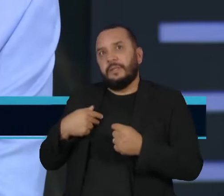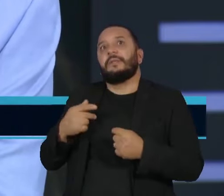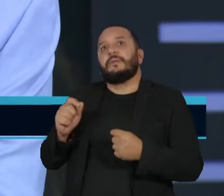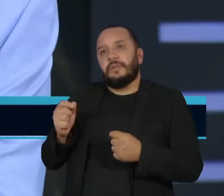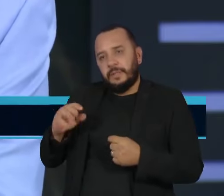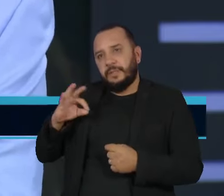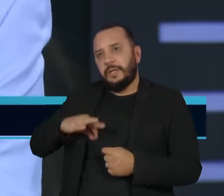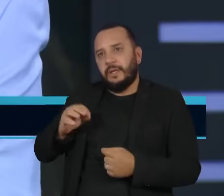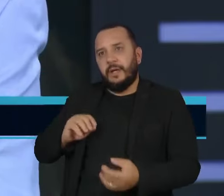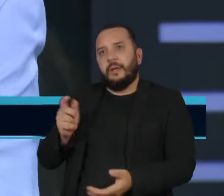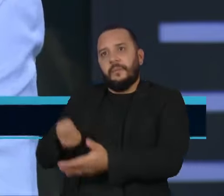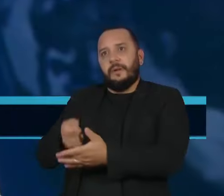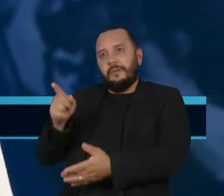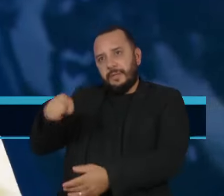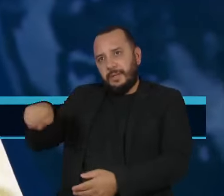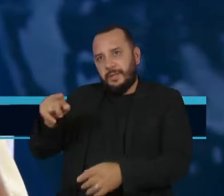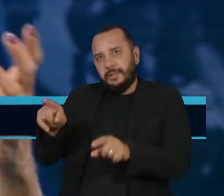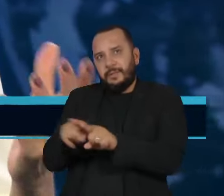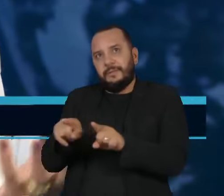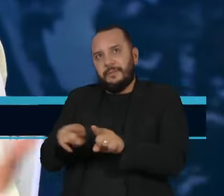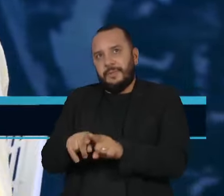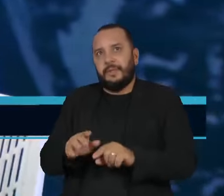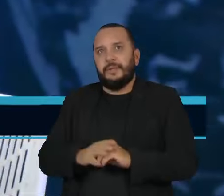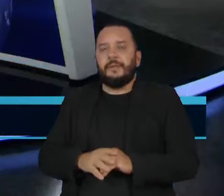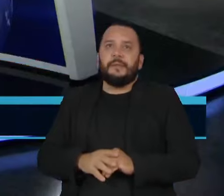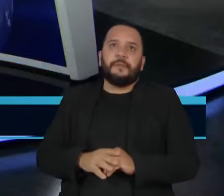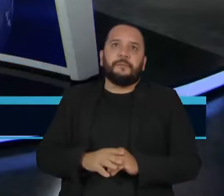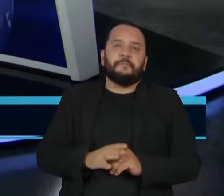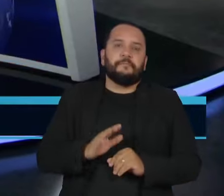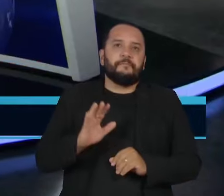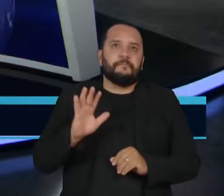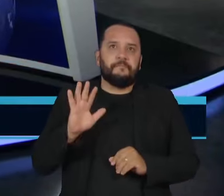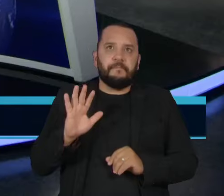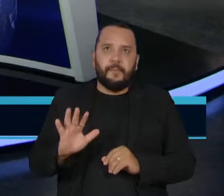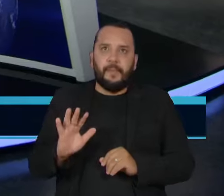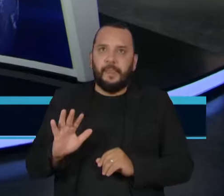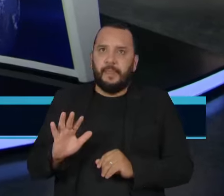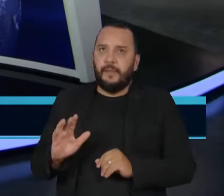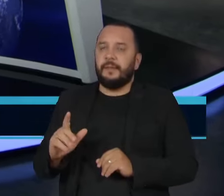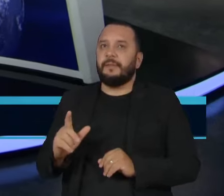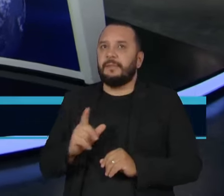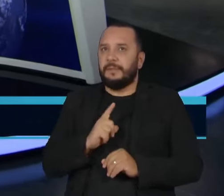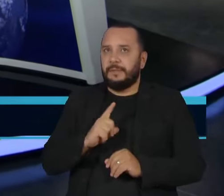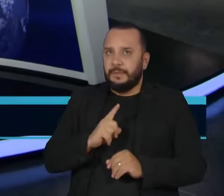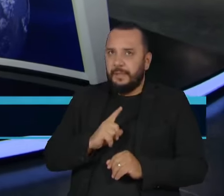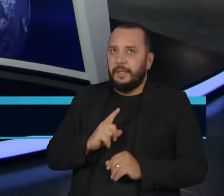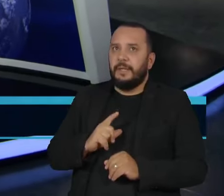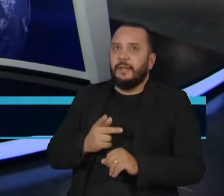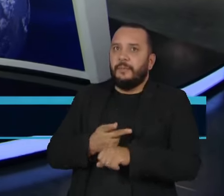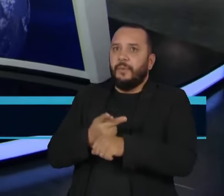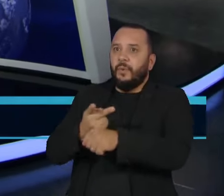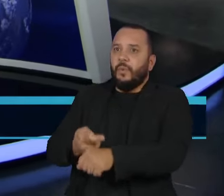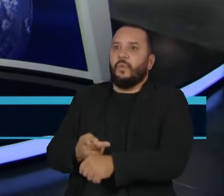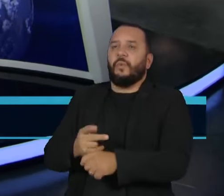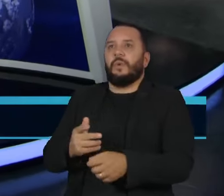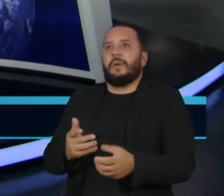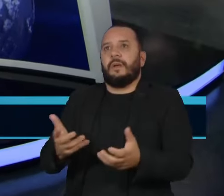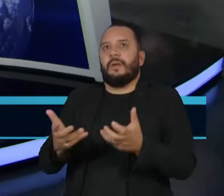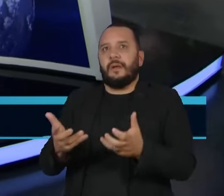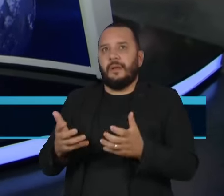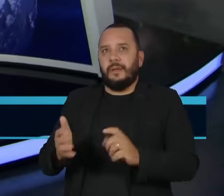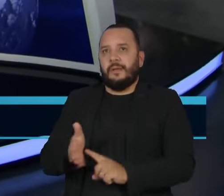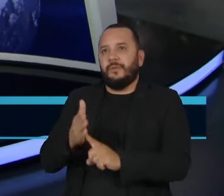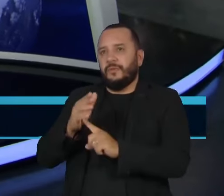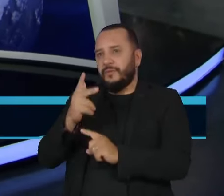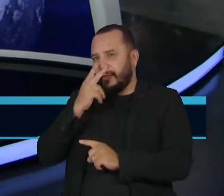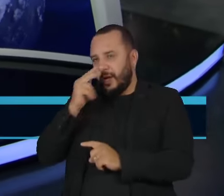reconhecidos e tudo mais. Agora, diante dessa demanda crescente por toda essa tecnologia, como é que você vê um